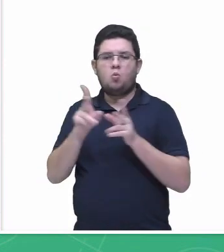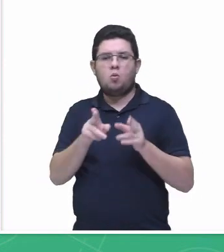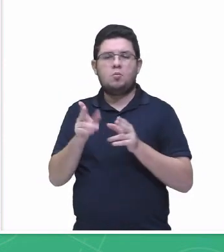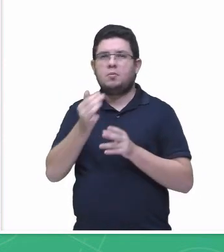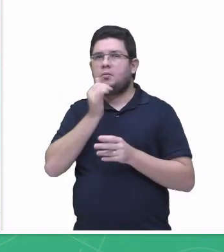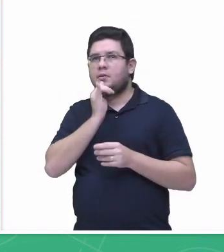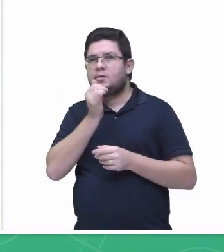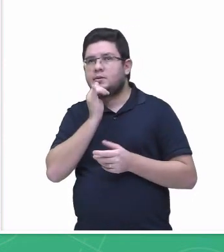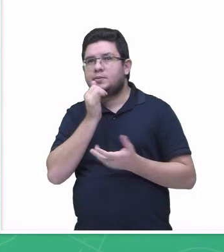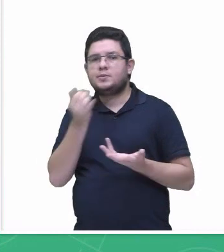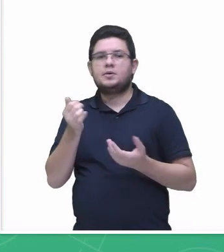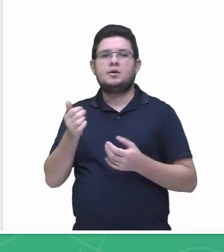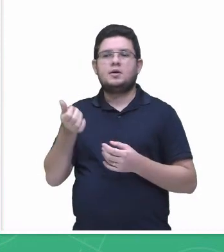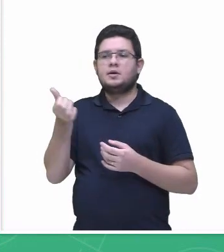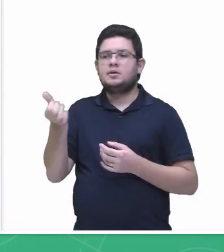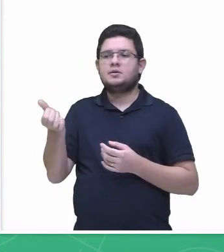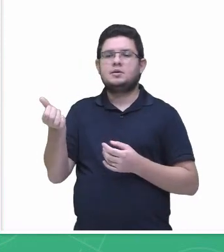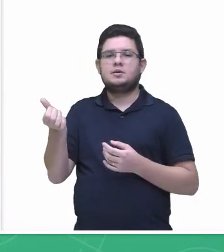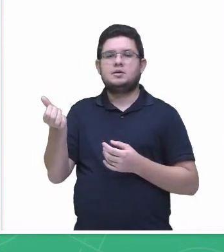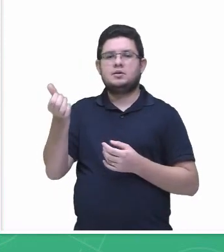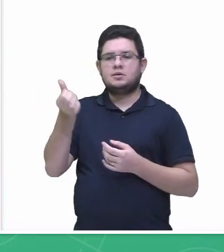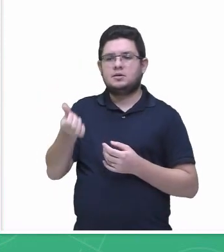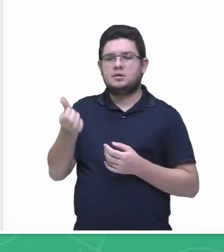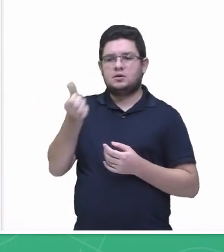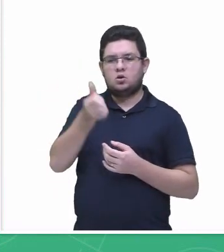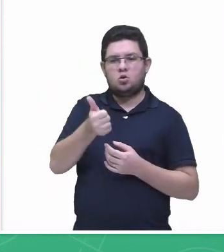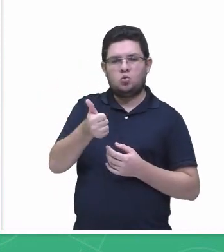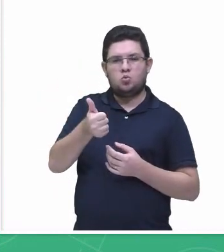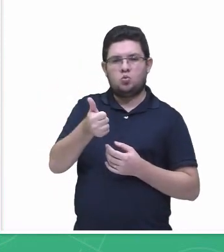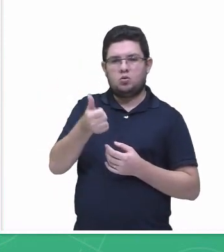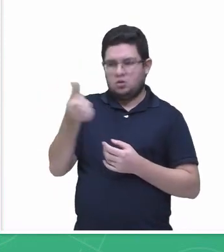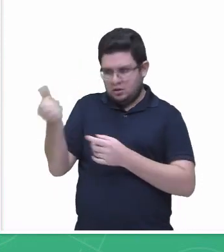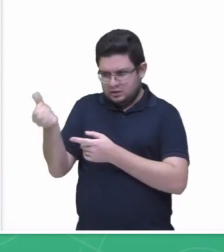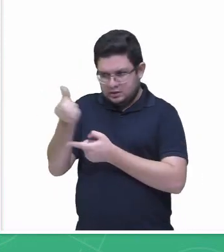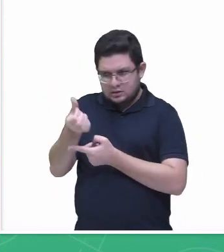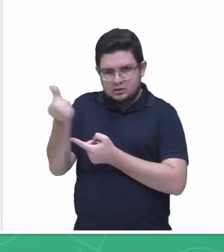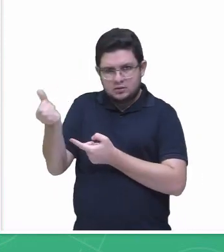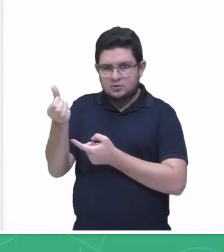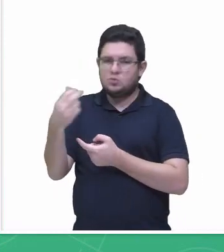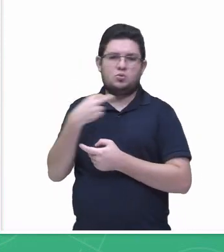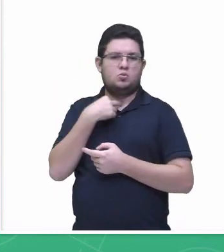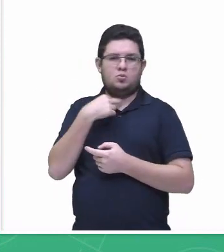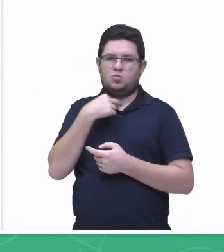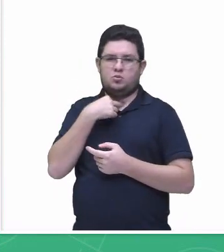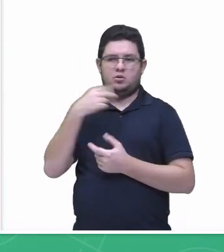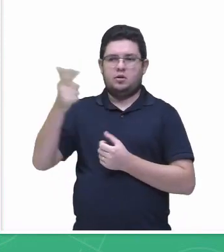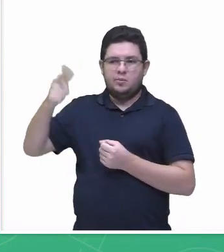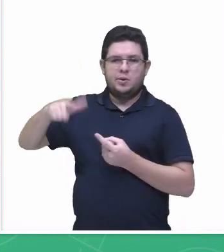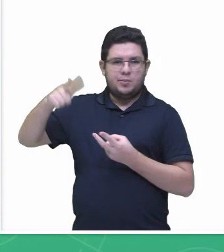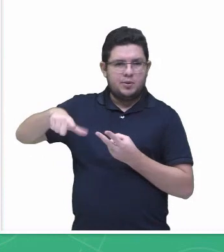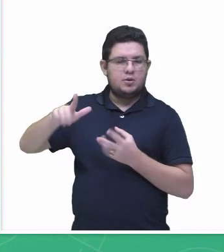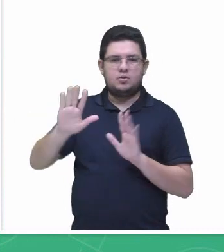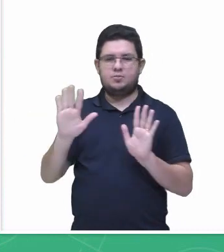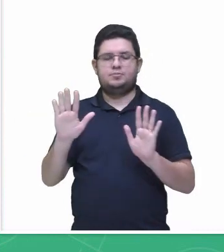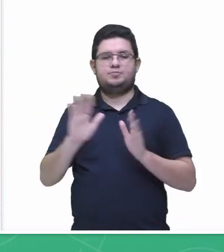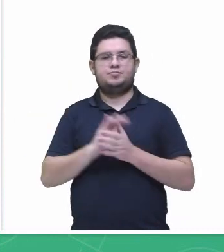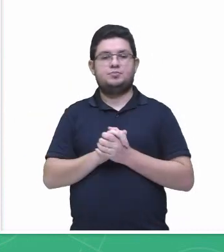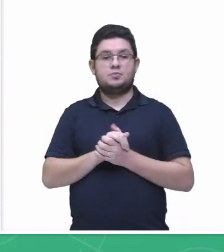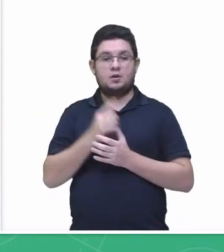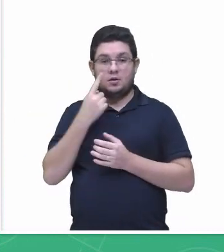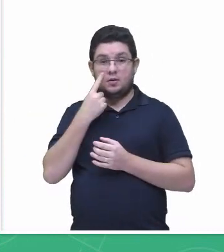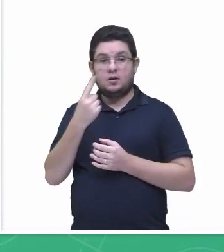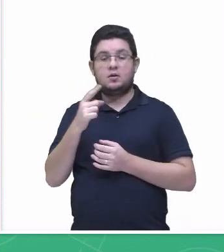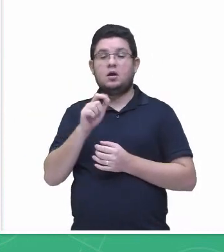repente, então, 661. Não pode porque o 6 se repete. Tá legal? Temos alguma resposta aqui